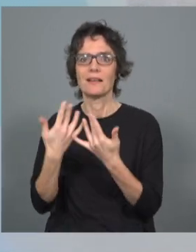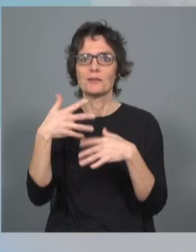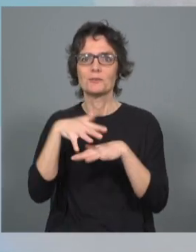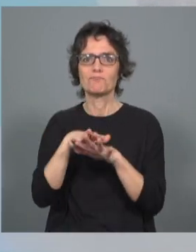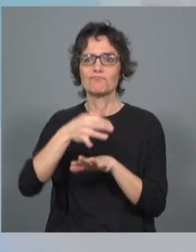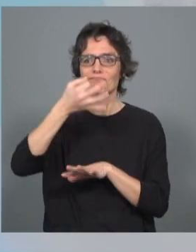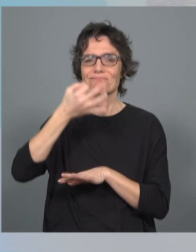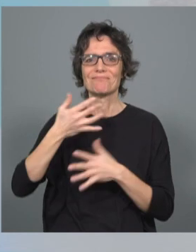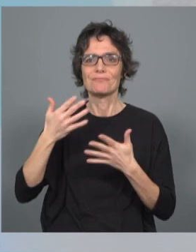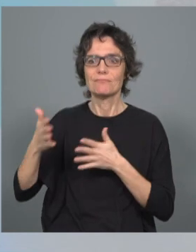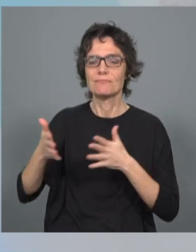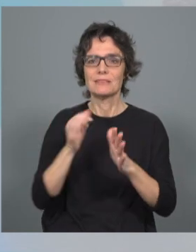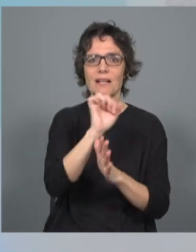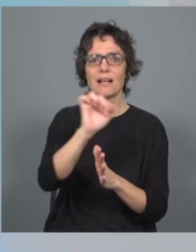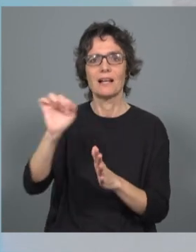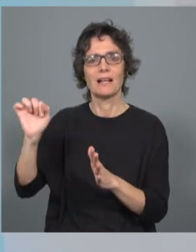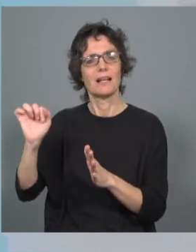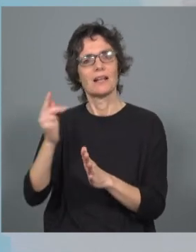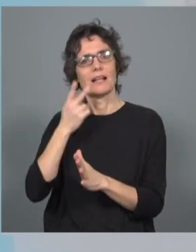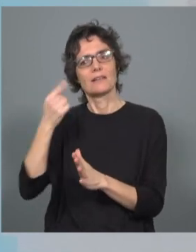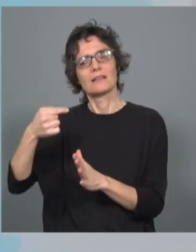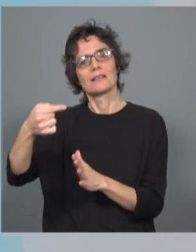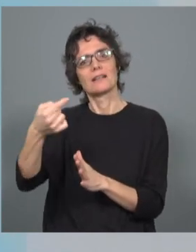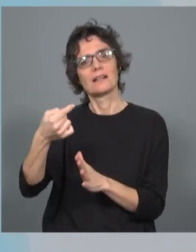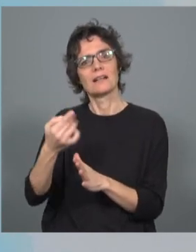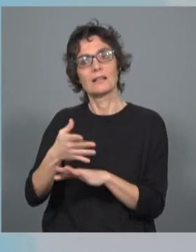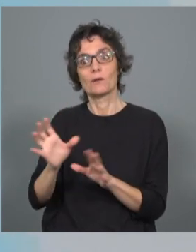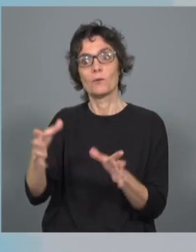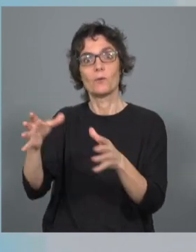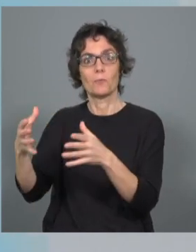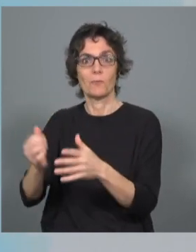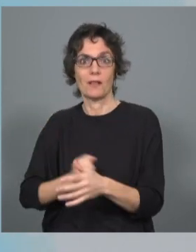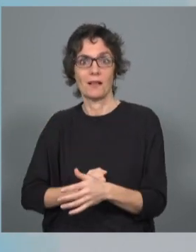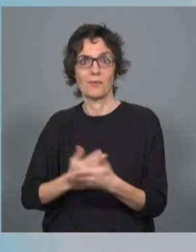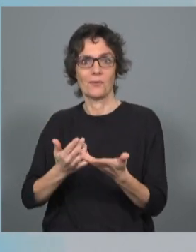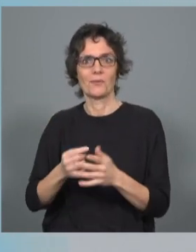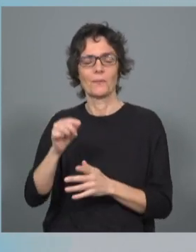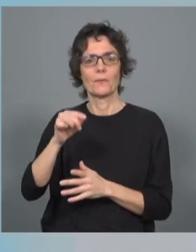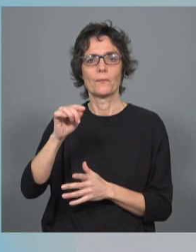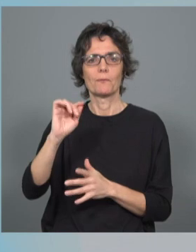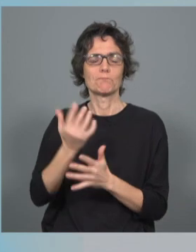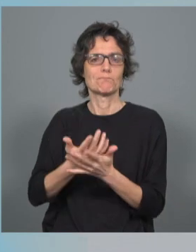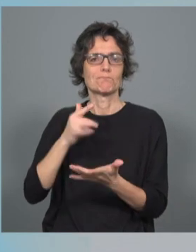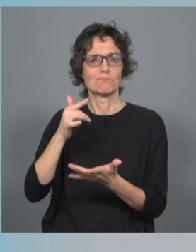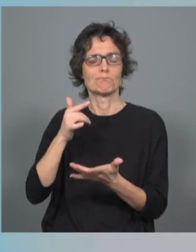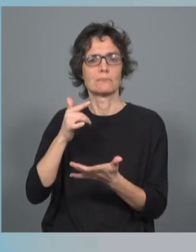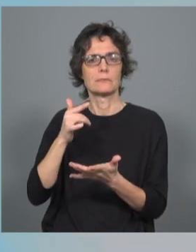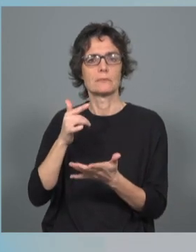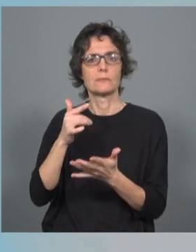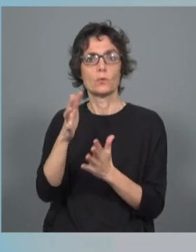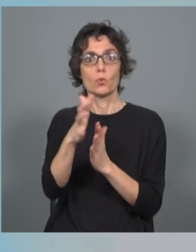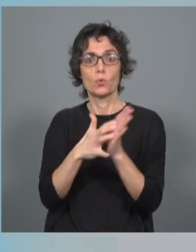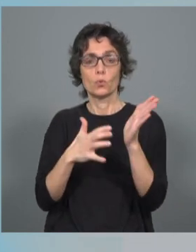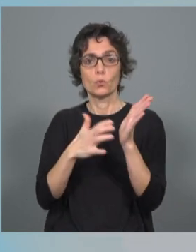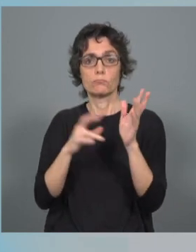de percursos pessoais nas vivências católicas em comunidade. Uma atitude que tem um marco essencial na publicação do documento A